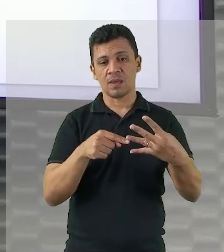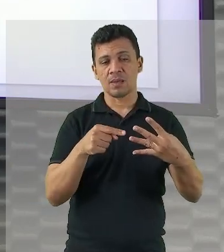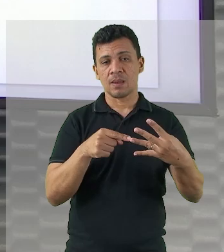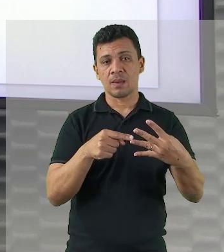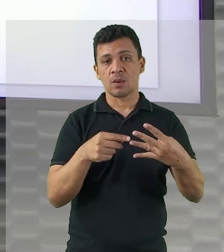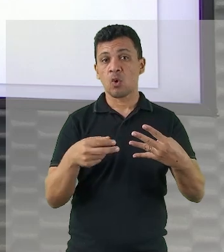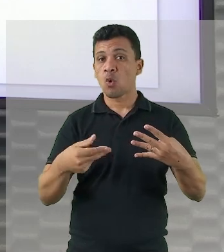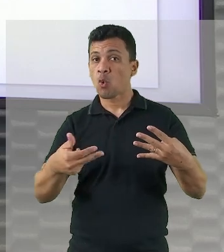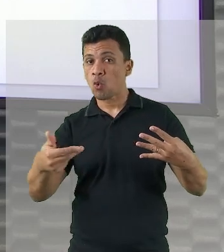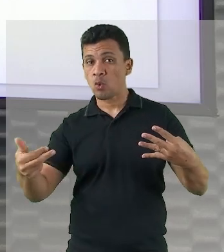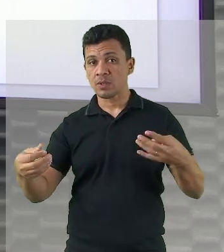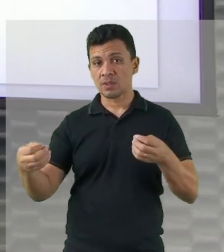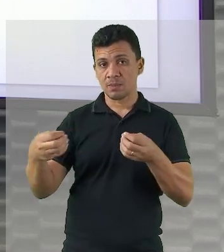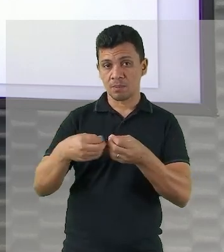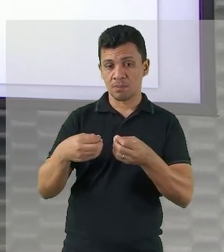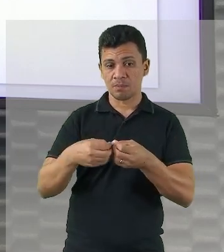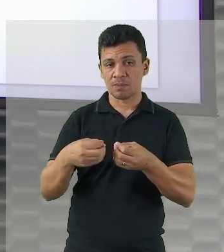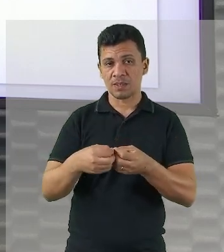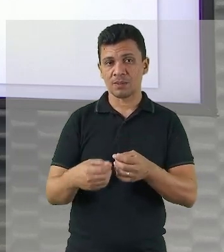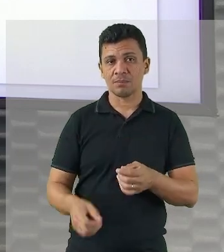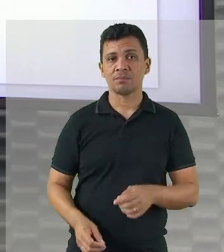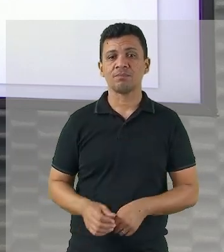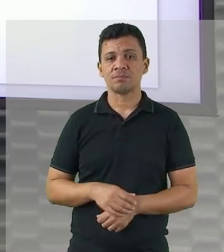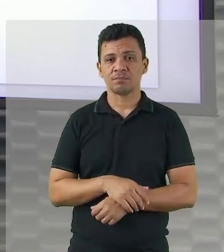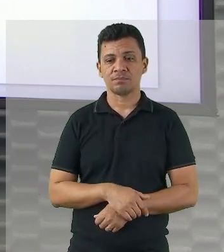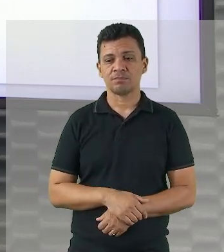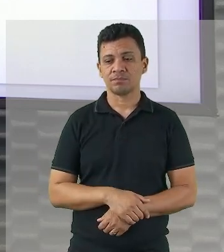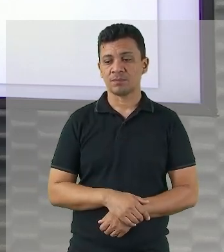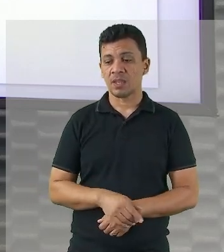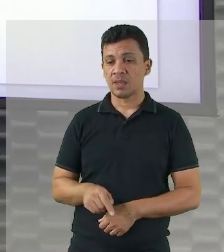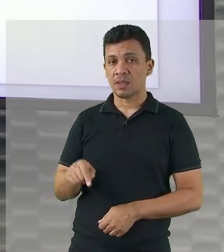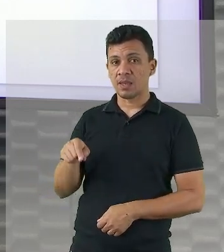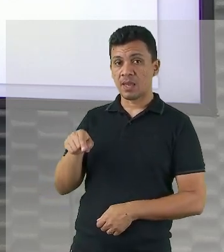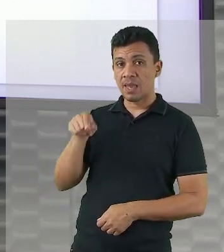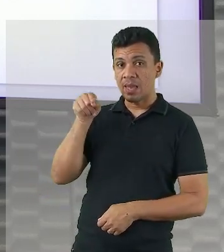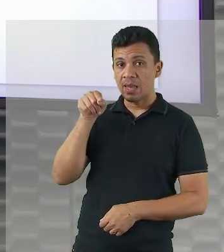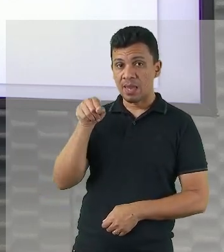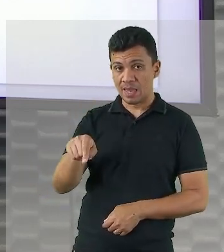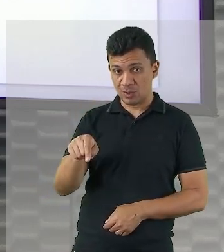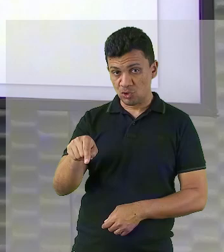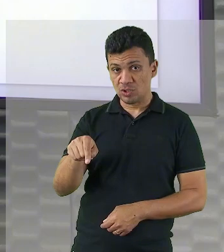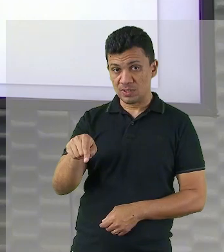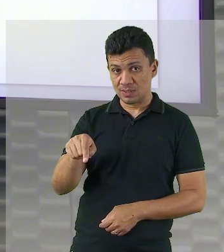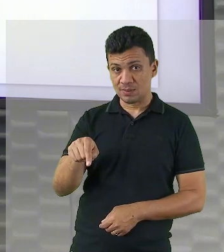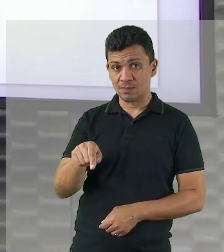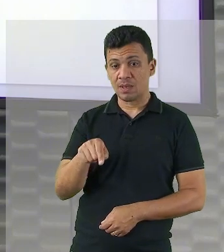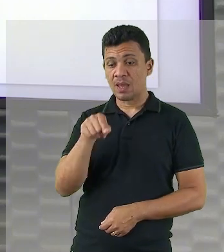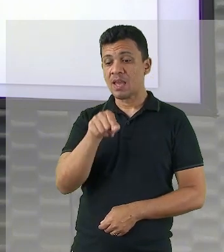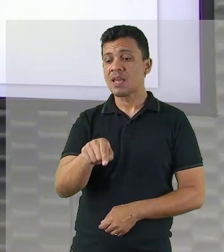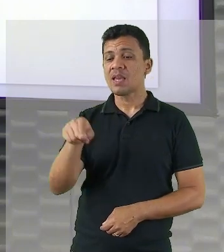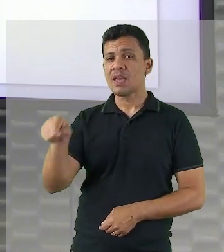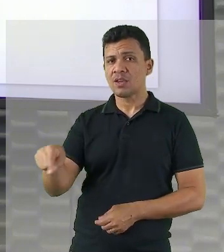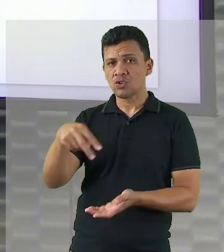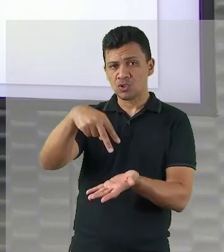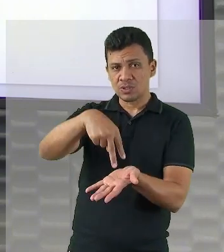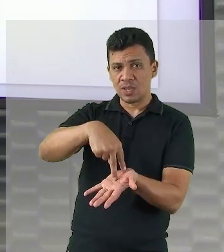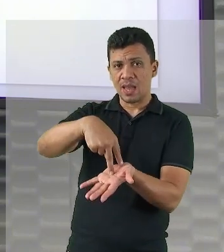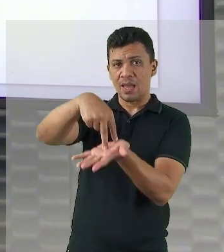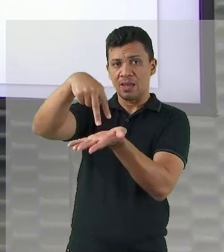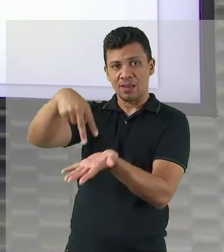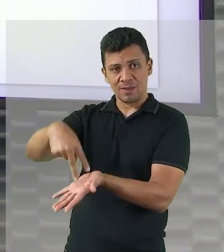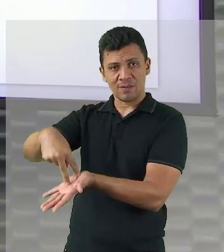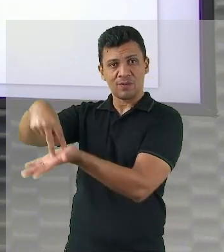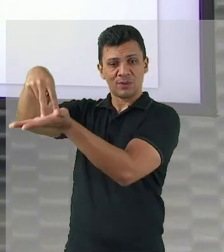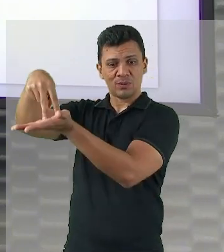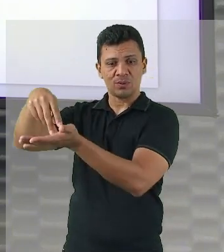emissor. These are the elevators. Estes são os elevadores.